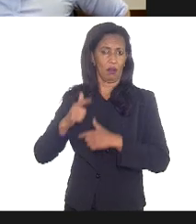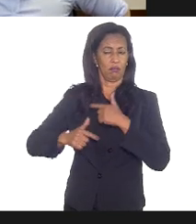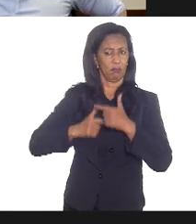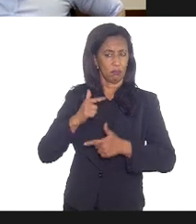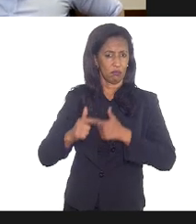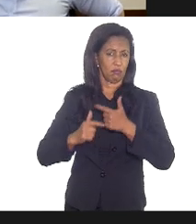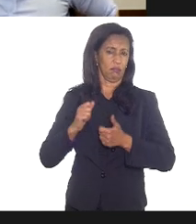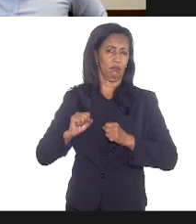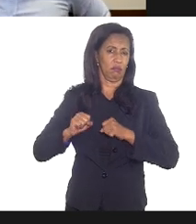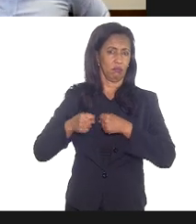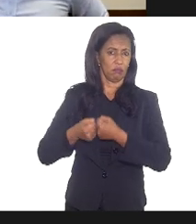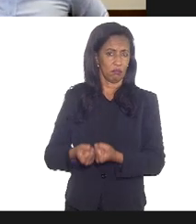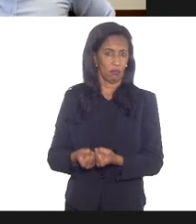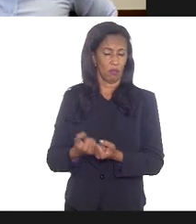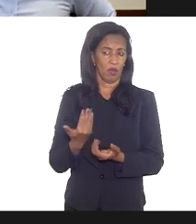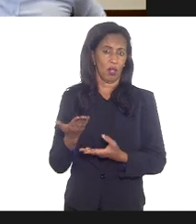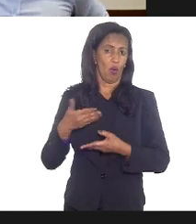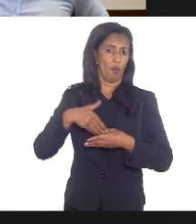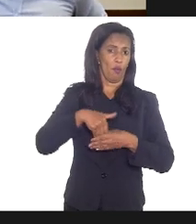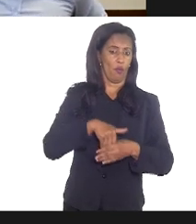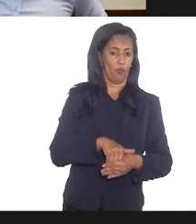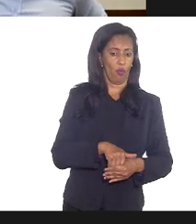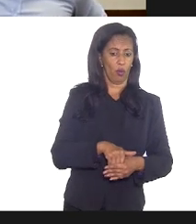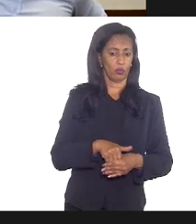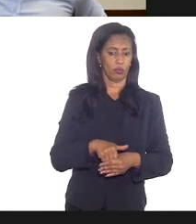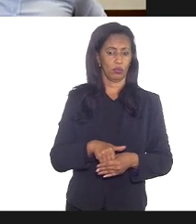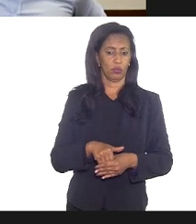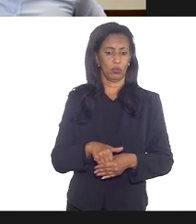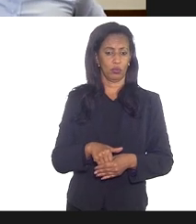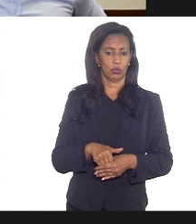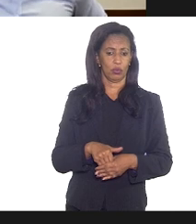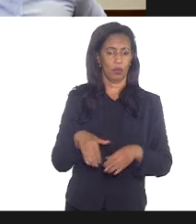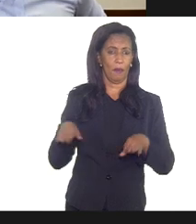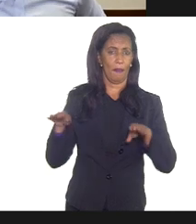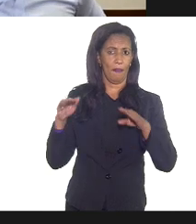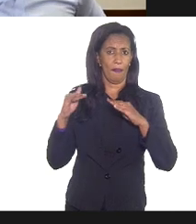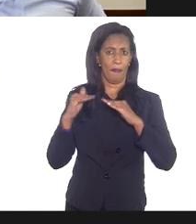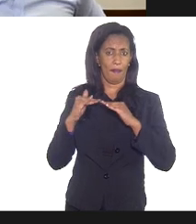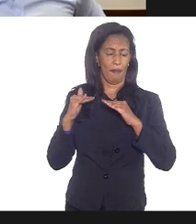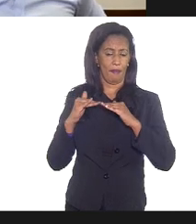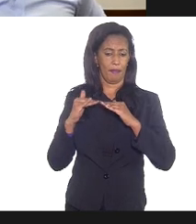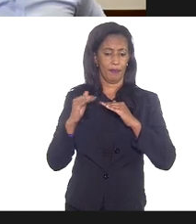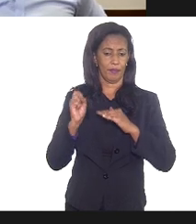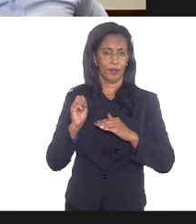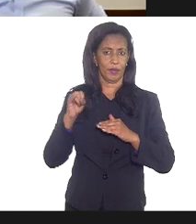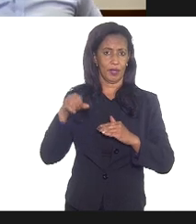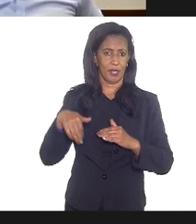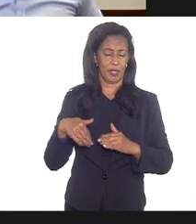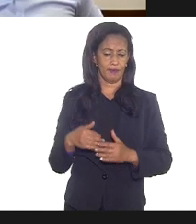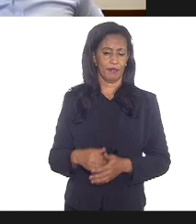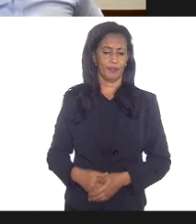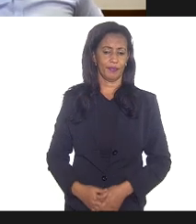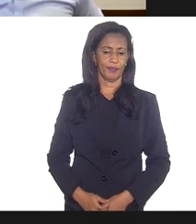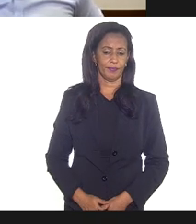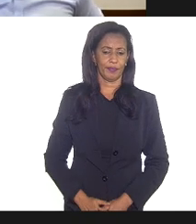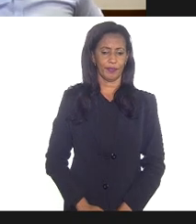árduo. Então, o meu voto no mérito a esse projeto é sim.